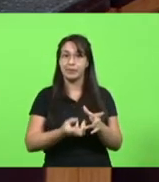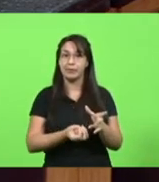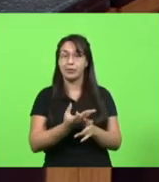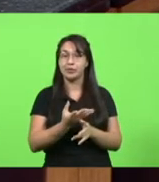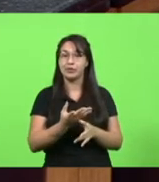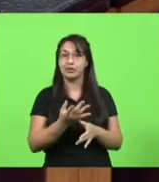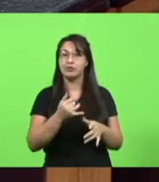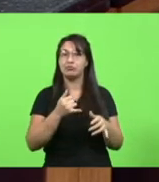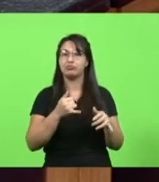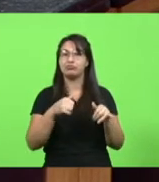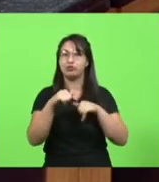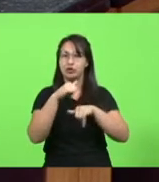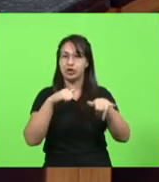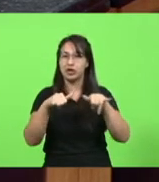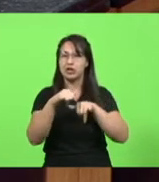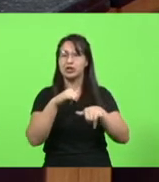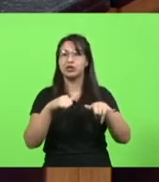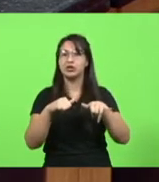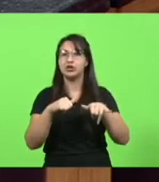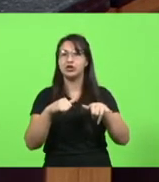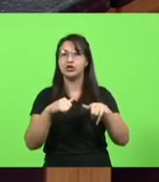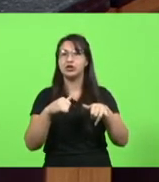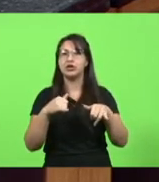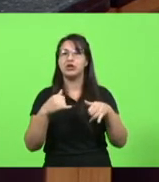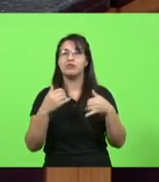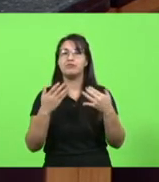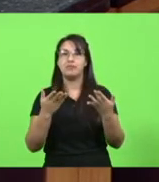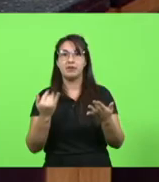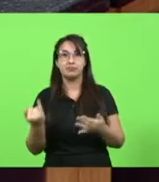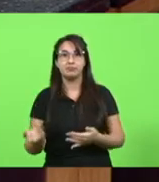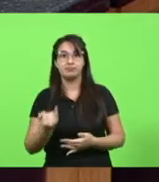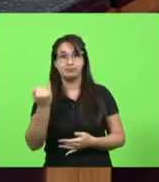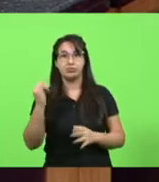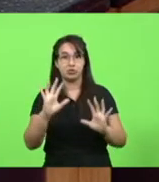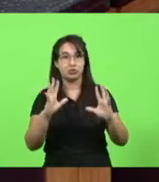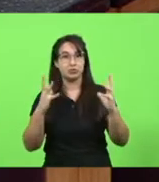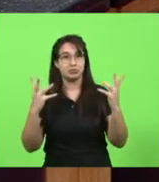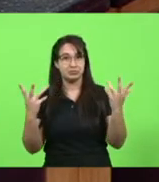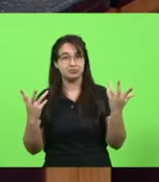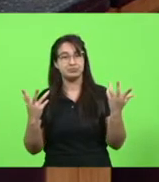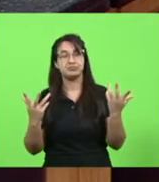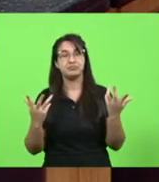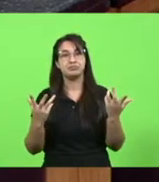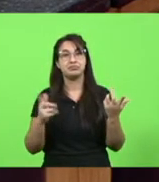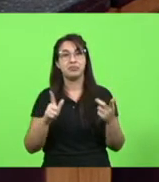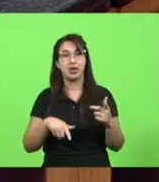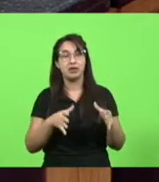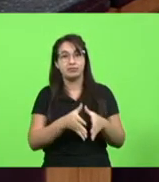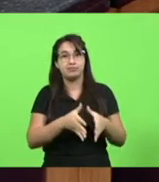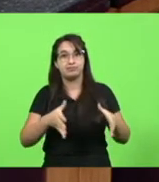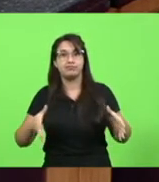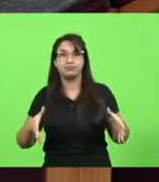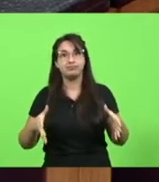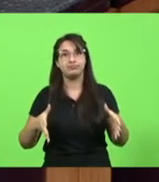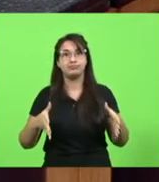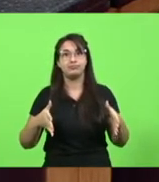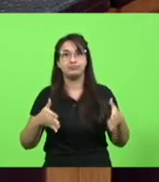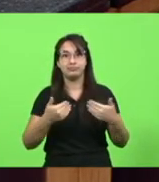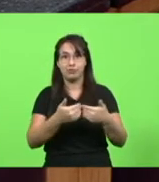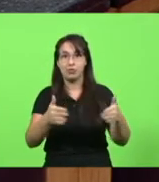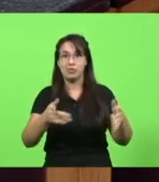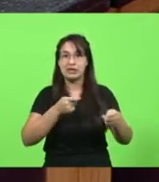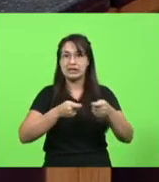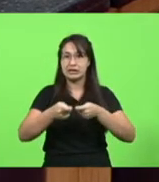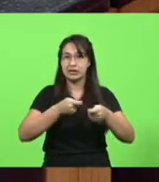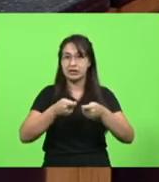energia sustentável é uma grande oportunidade. Existe um grande mercado se abrindo. É fundamental investirmos